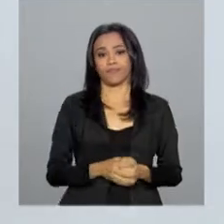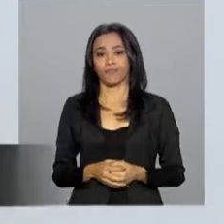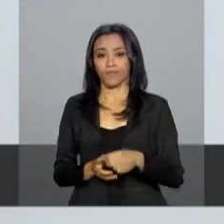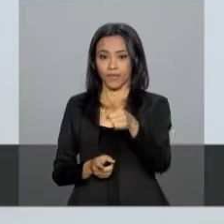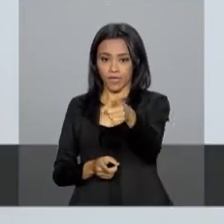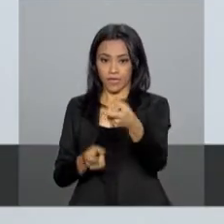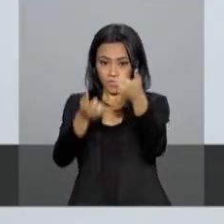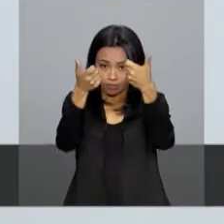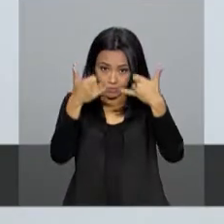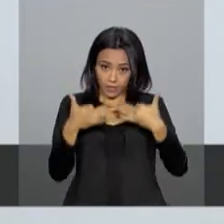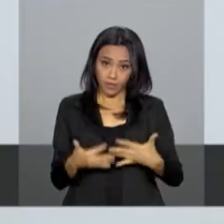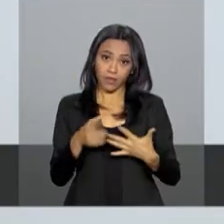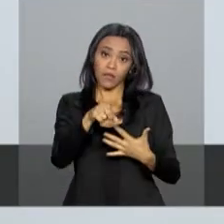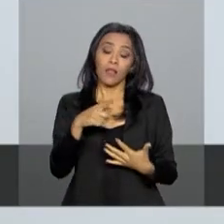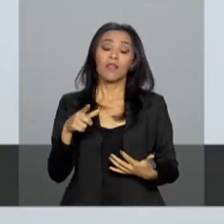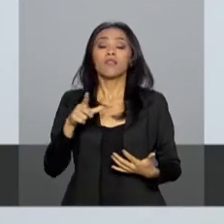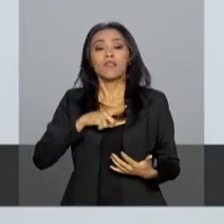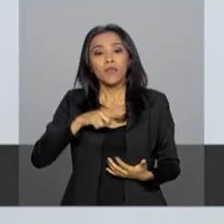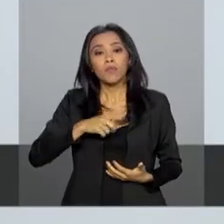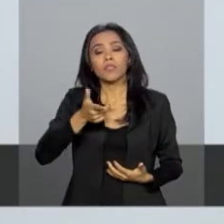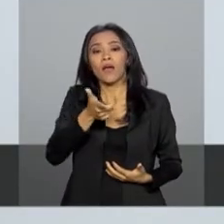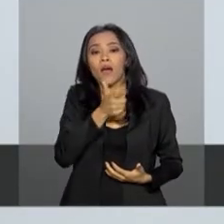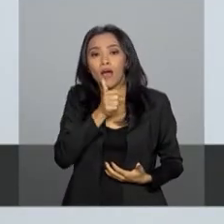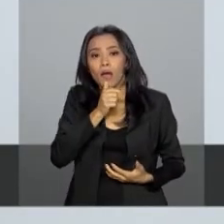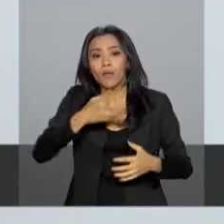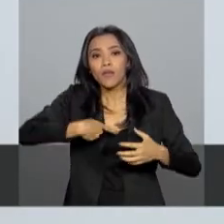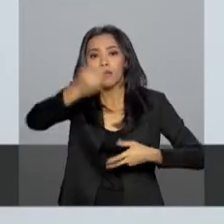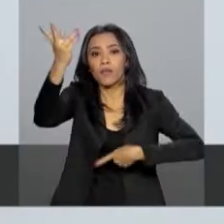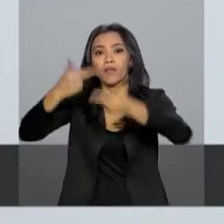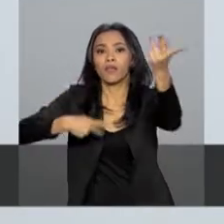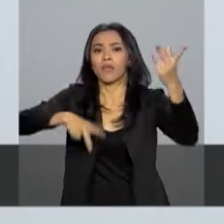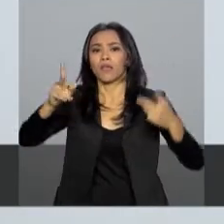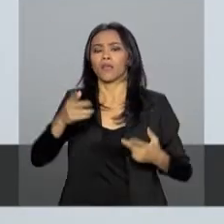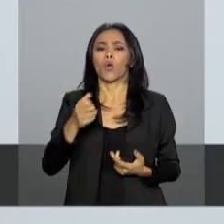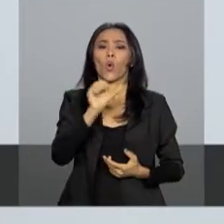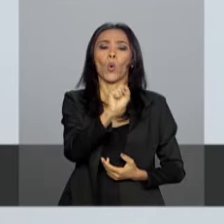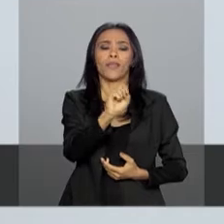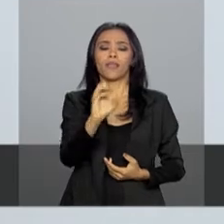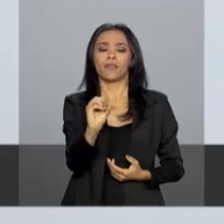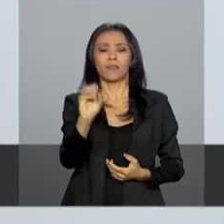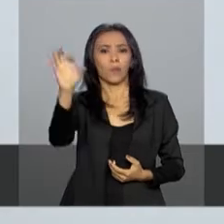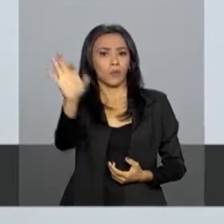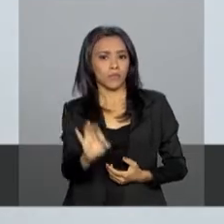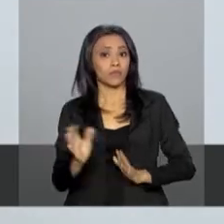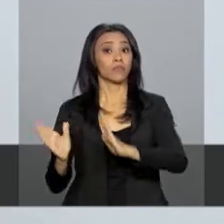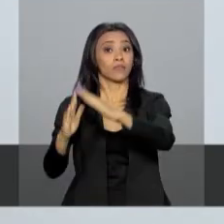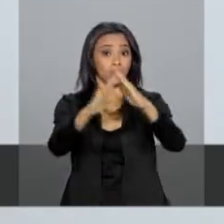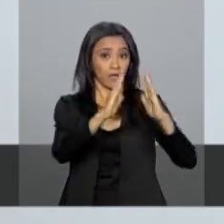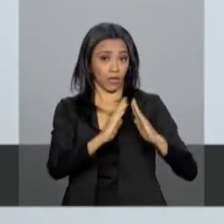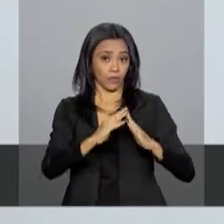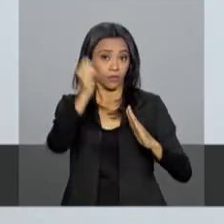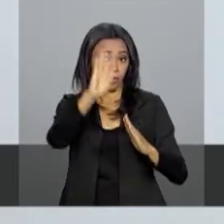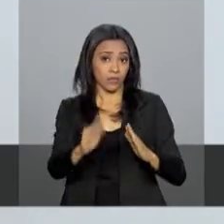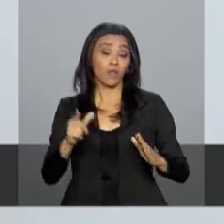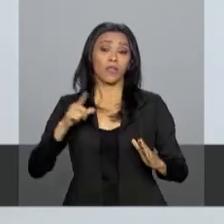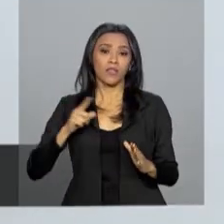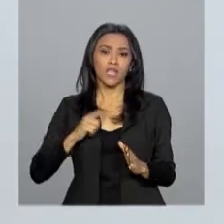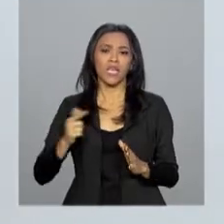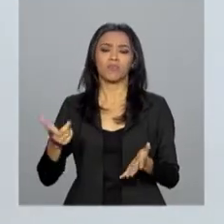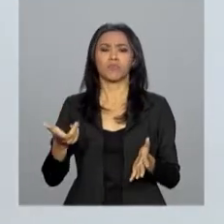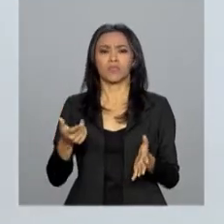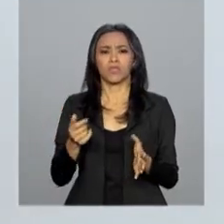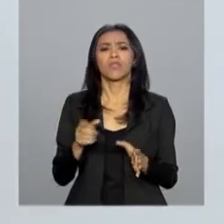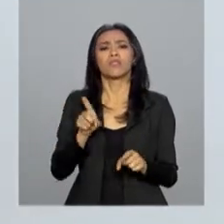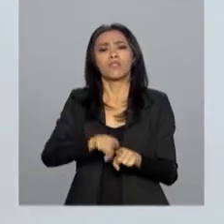abastecimento de água que hoje chega e mais de 80% dos lares brasileiros mas nós temos a coleta e tratamento de esgoto sanitário